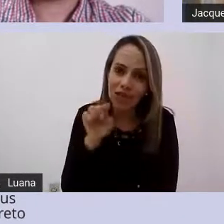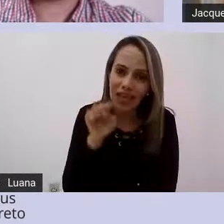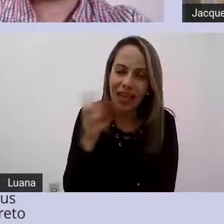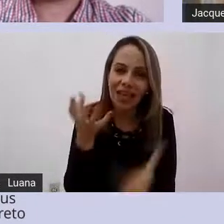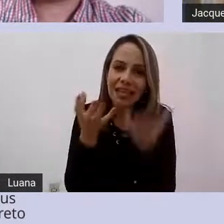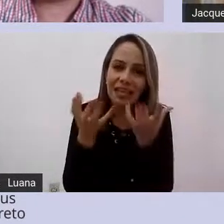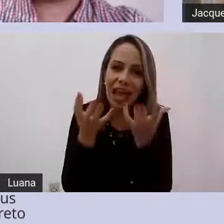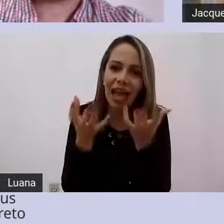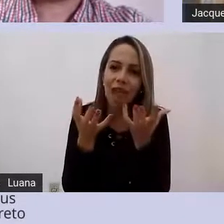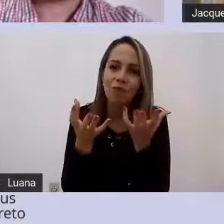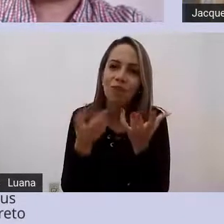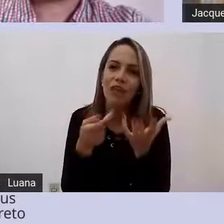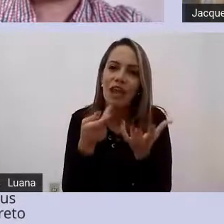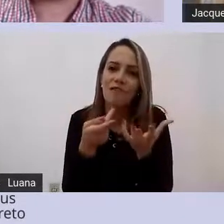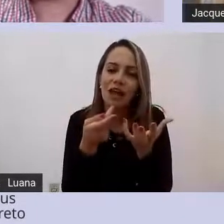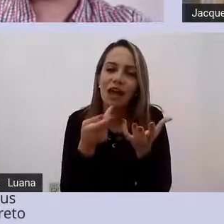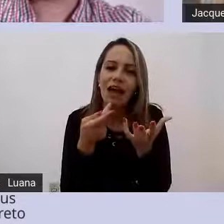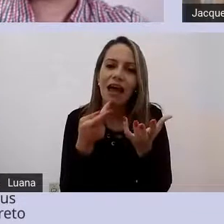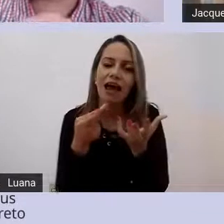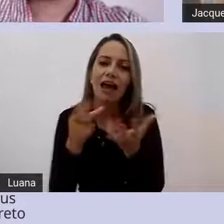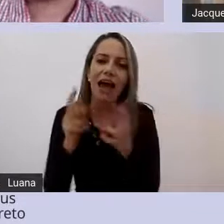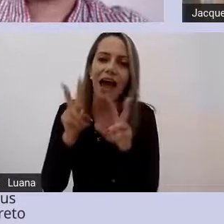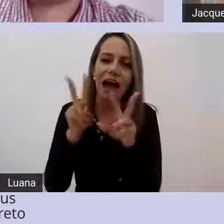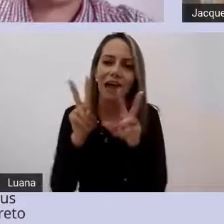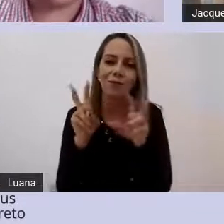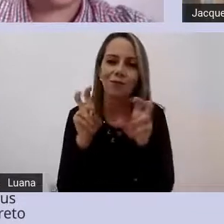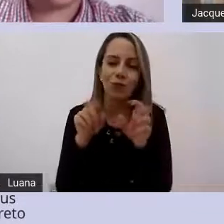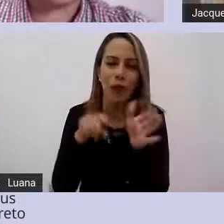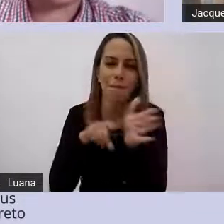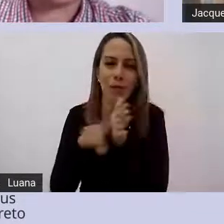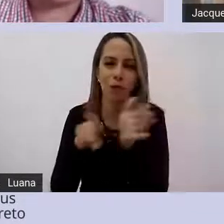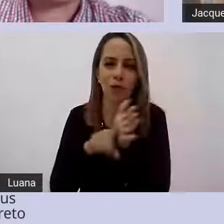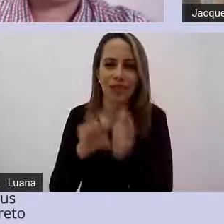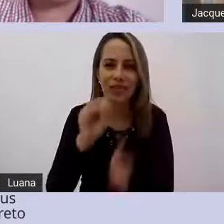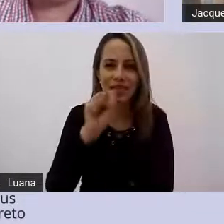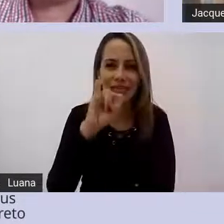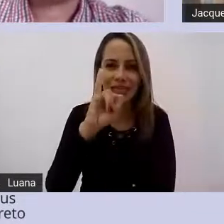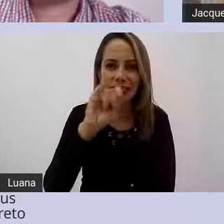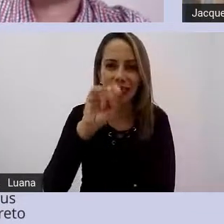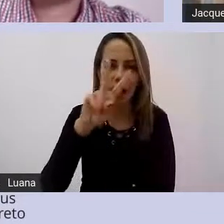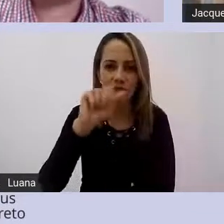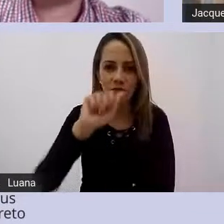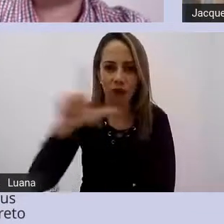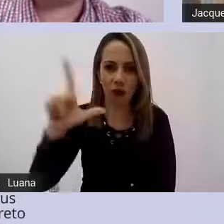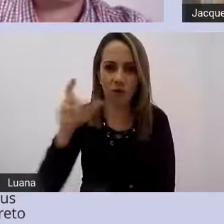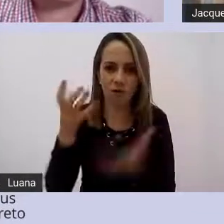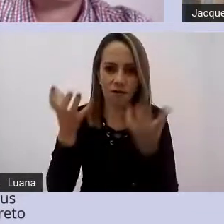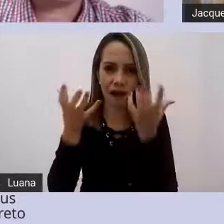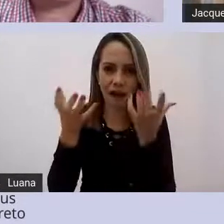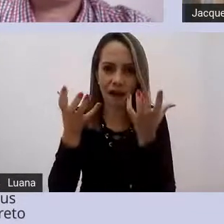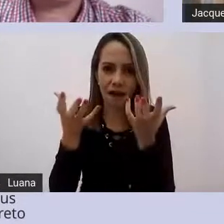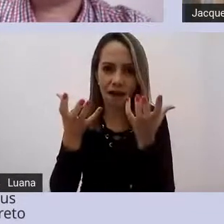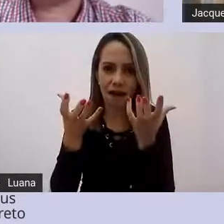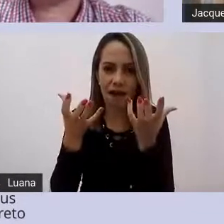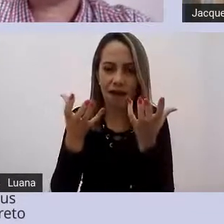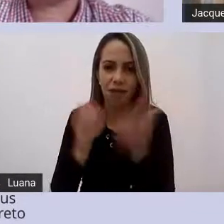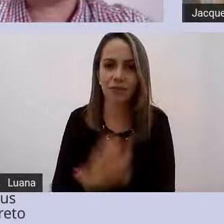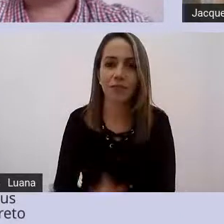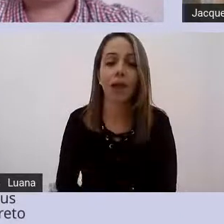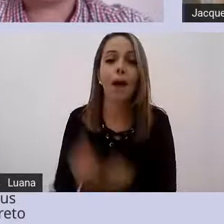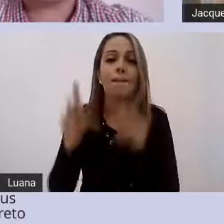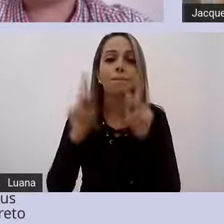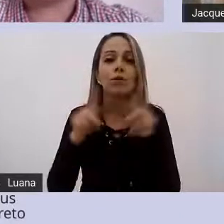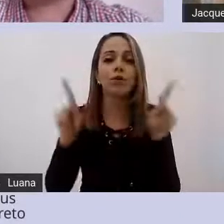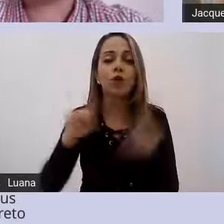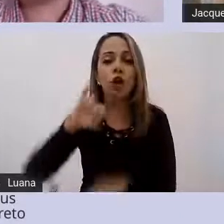essa interlocução das perguntas, Simval? Eu só estou colocando alguns pontos, tá? A professora